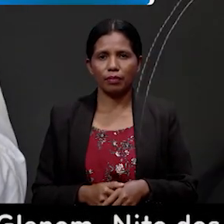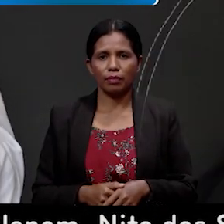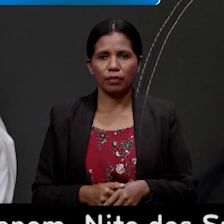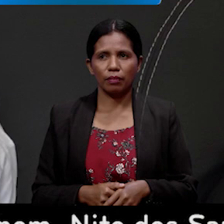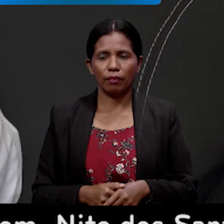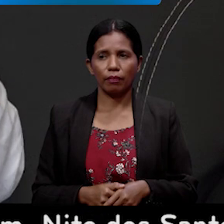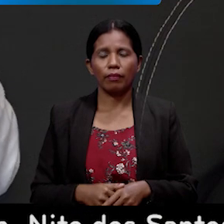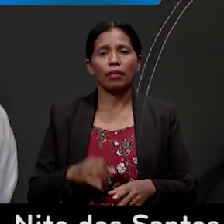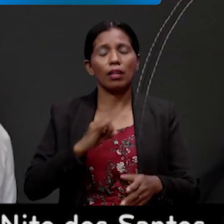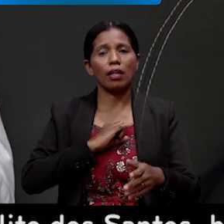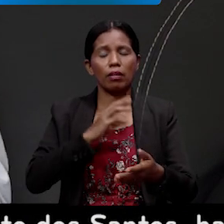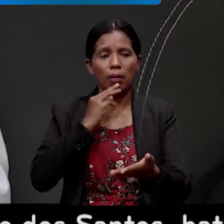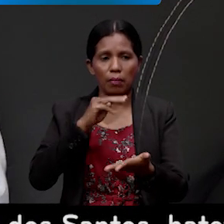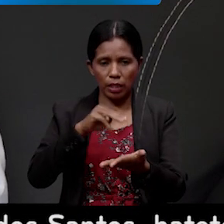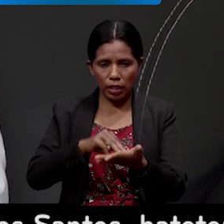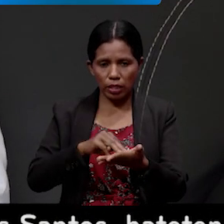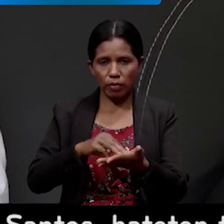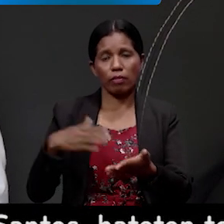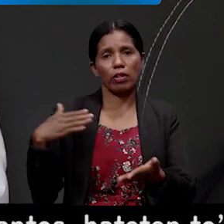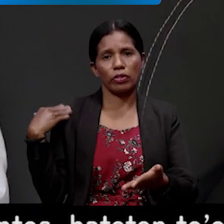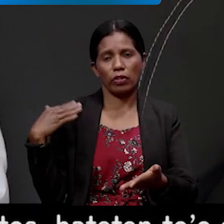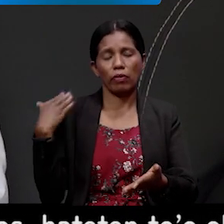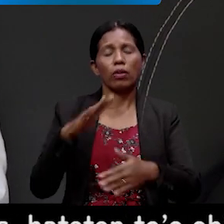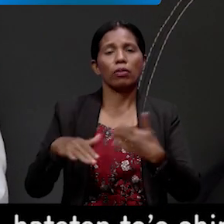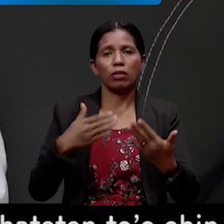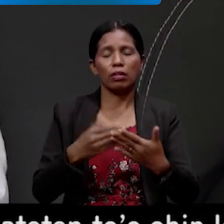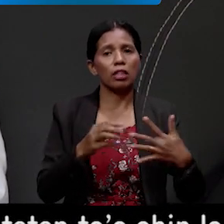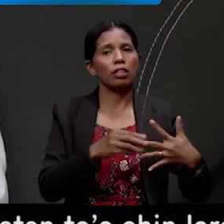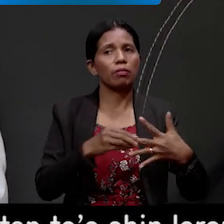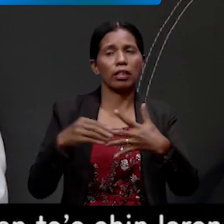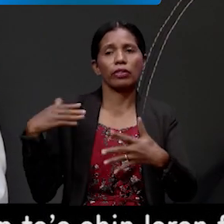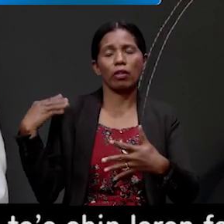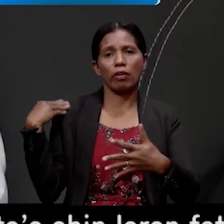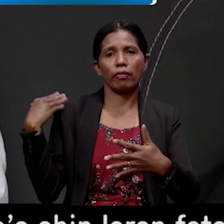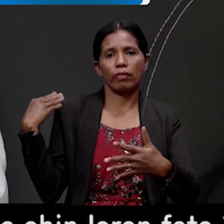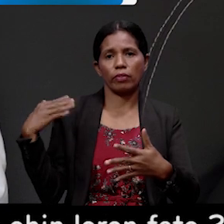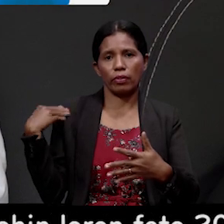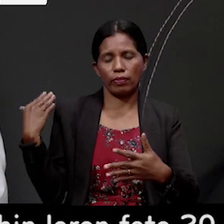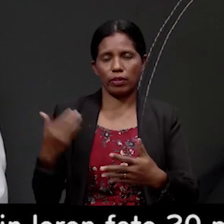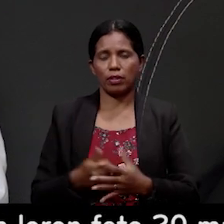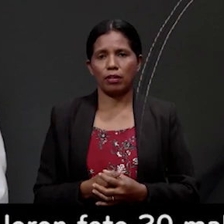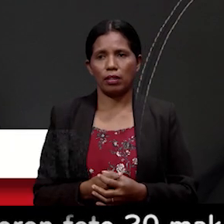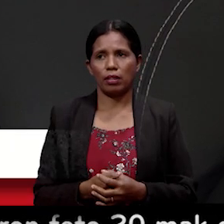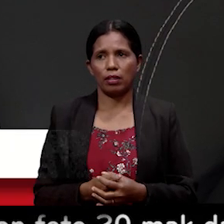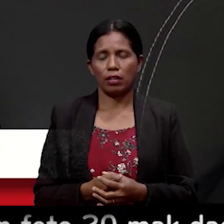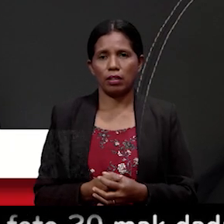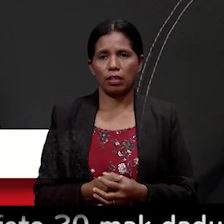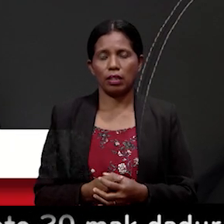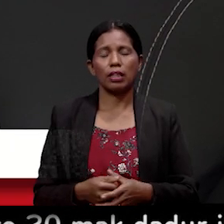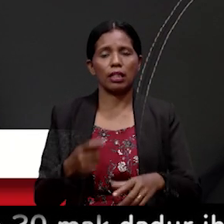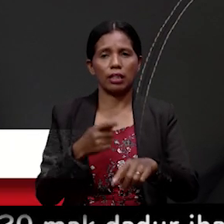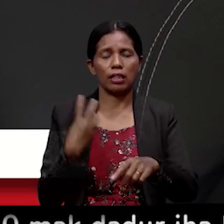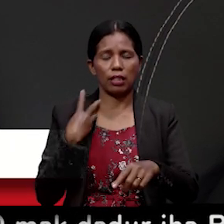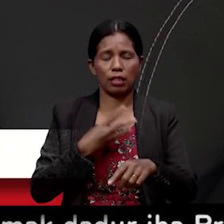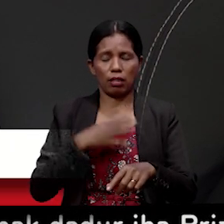Então, nós temos uma mensagem para o jovem Sira. E o jovem foi ensaio Sira. E o âmbito do pensamento não é